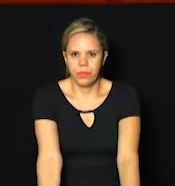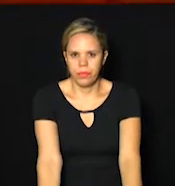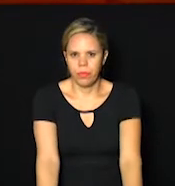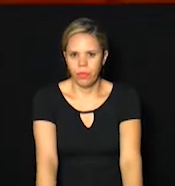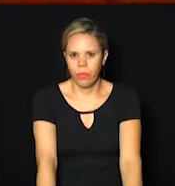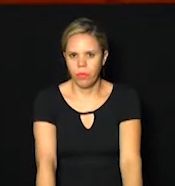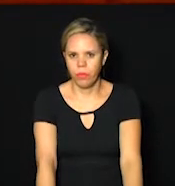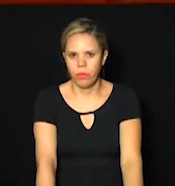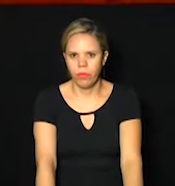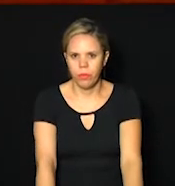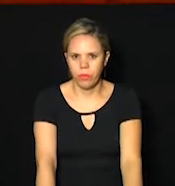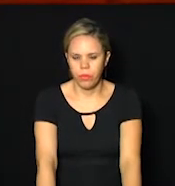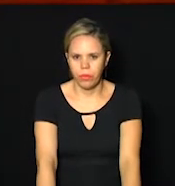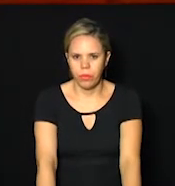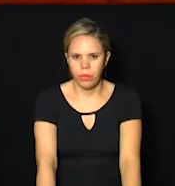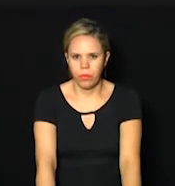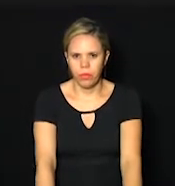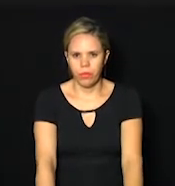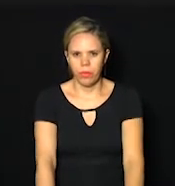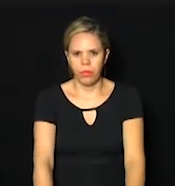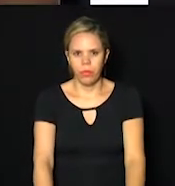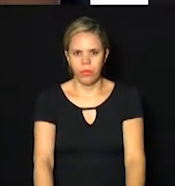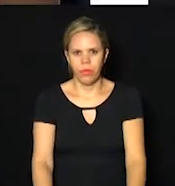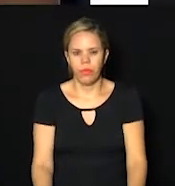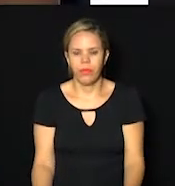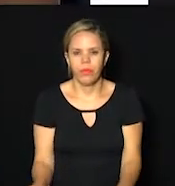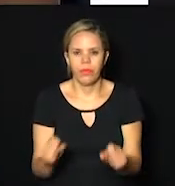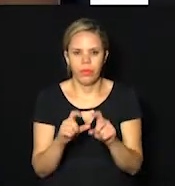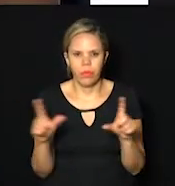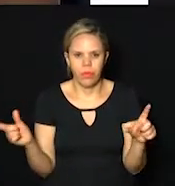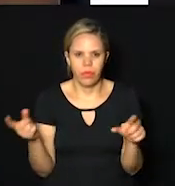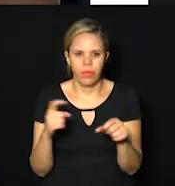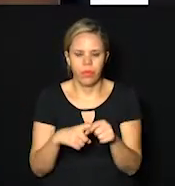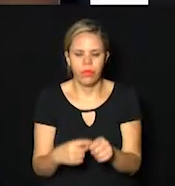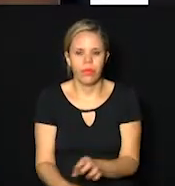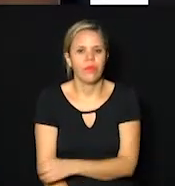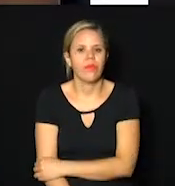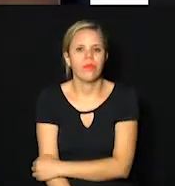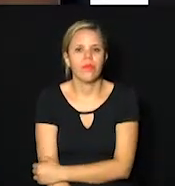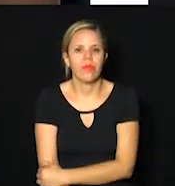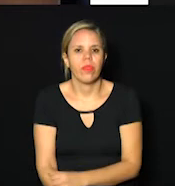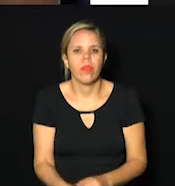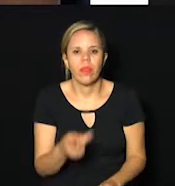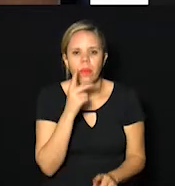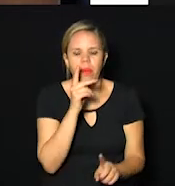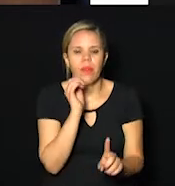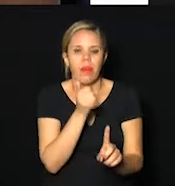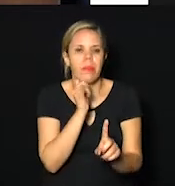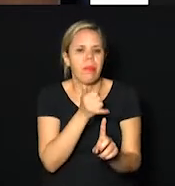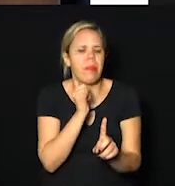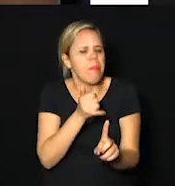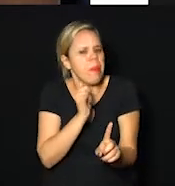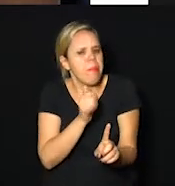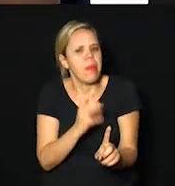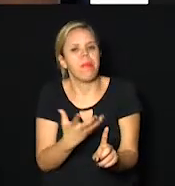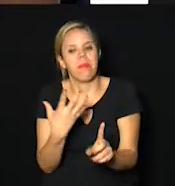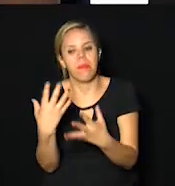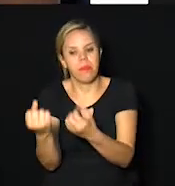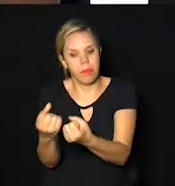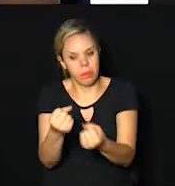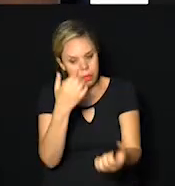Eu vou voltar aqui para a telinha para falar de convencimento, que é aquilo que é super importante. A